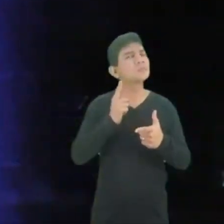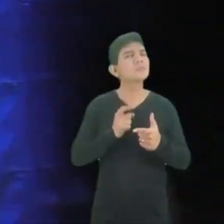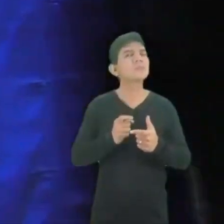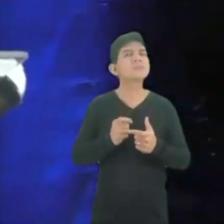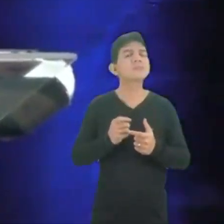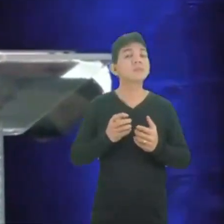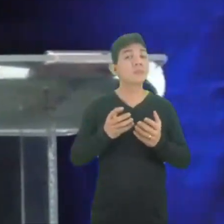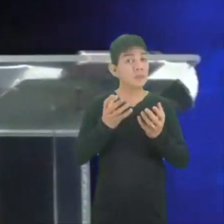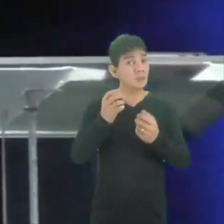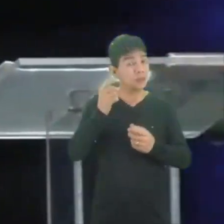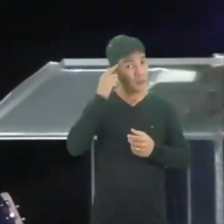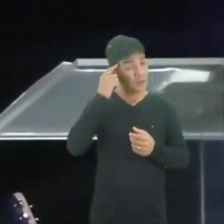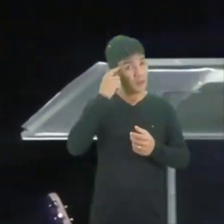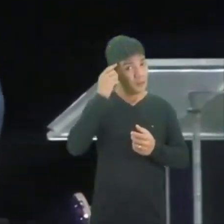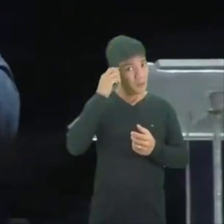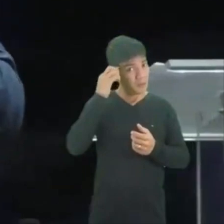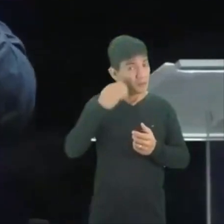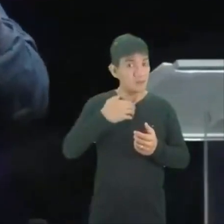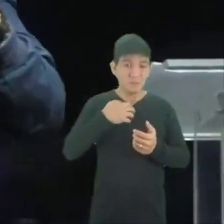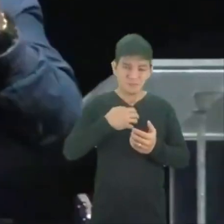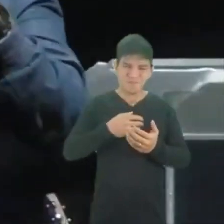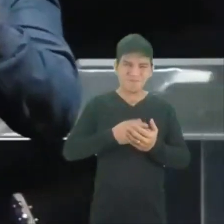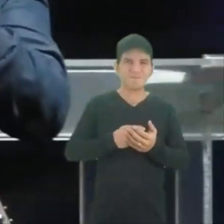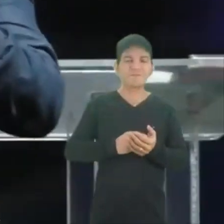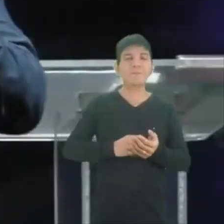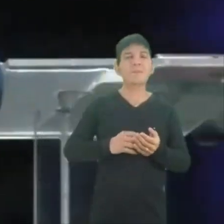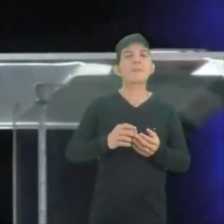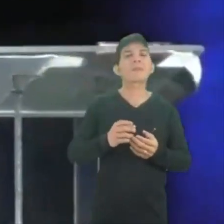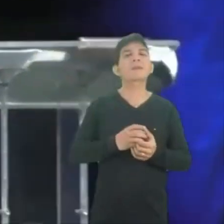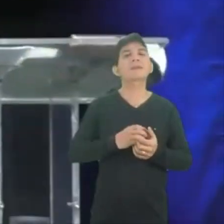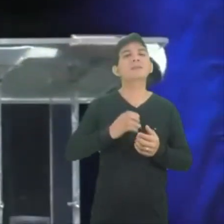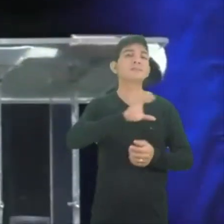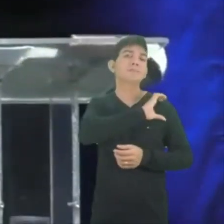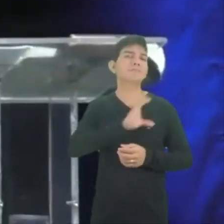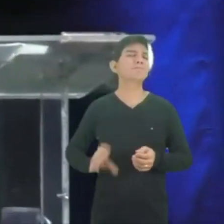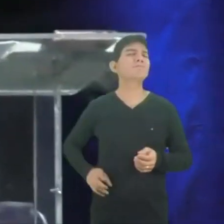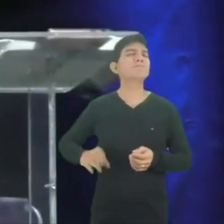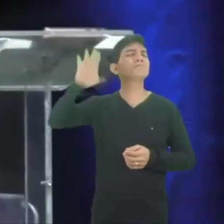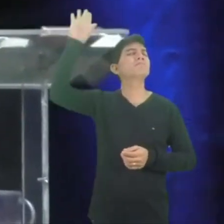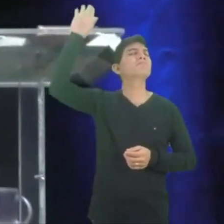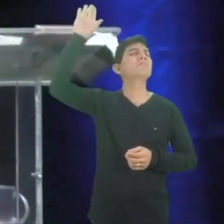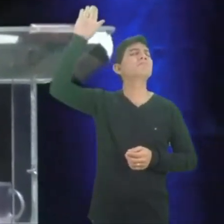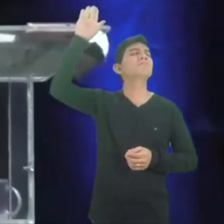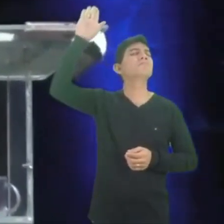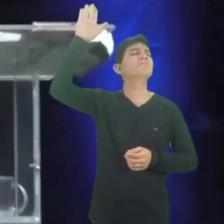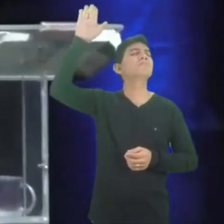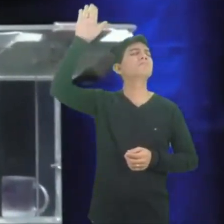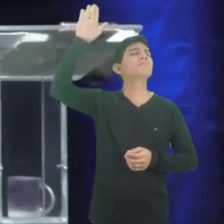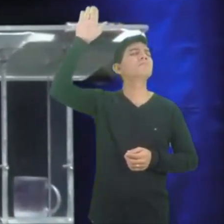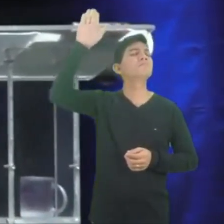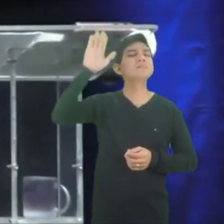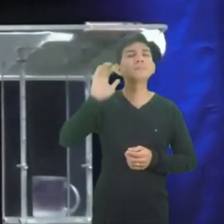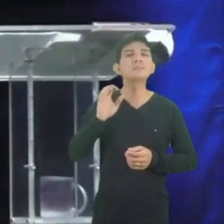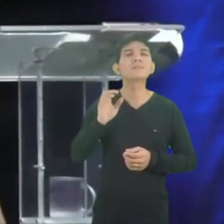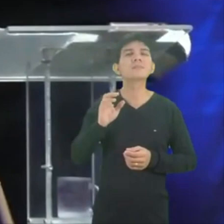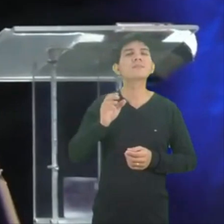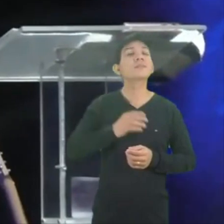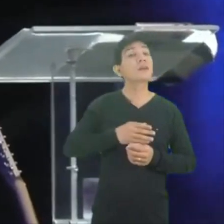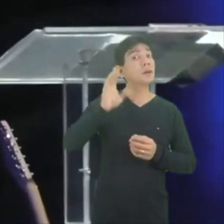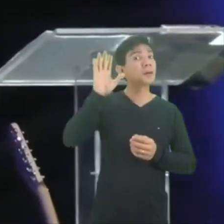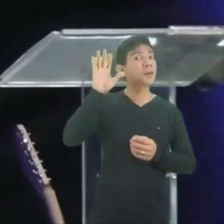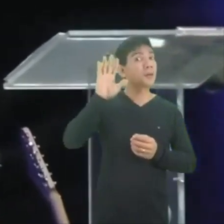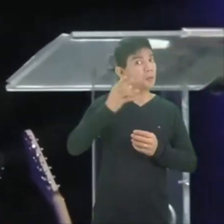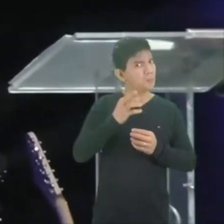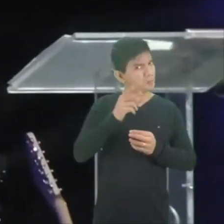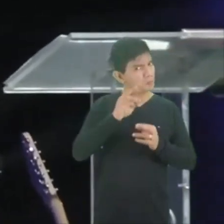eu creio que aqui só tem crente, né? Quantos crentes nós temos aqui? Levanta a mão aí, os crentes. Só os crentes. Não é quente não, tá?